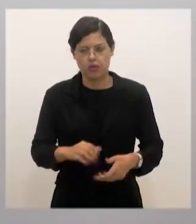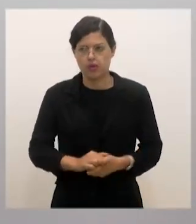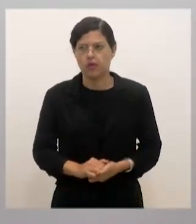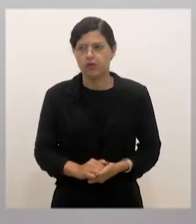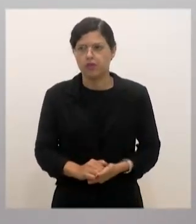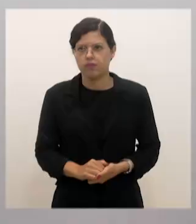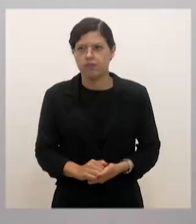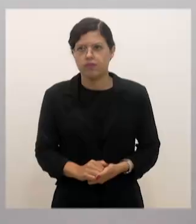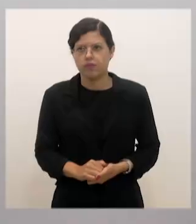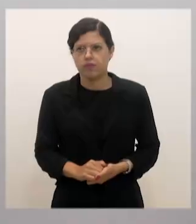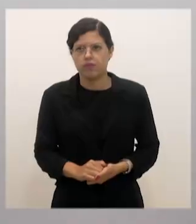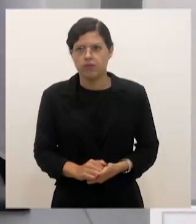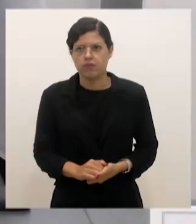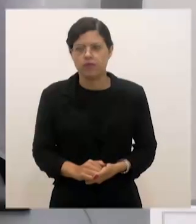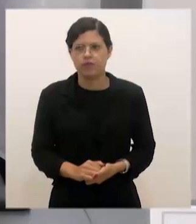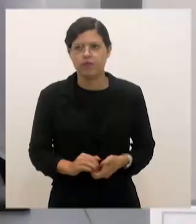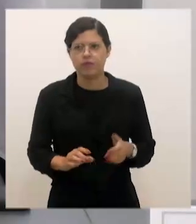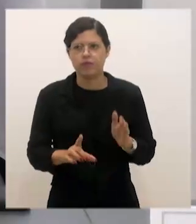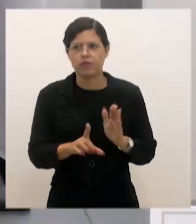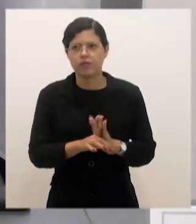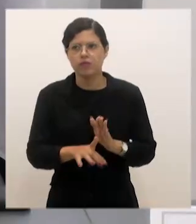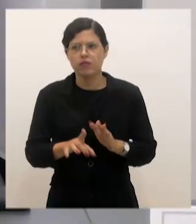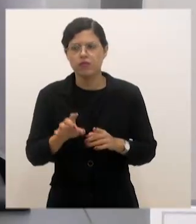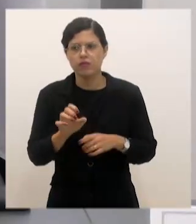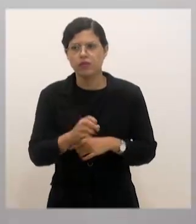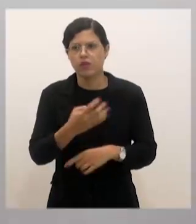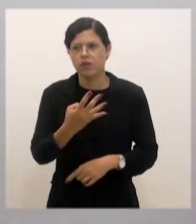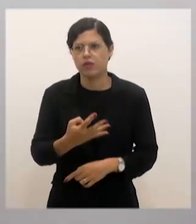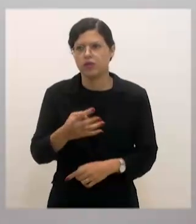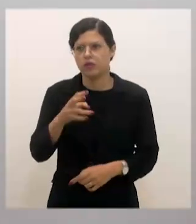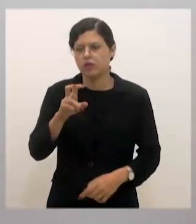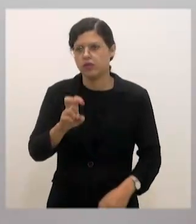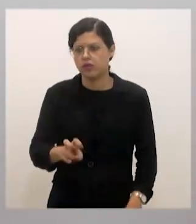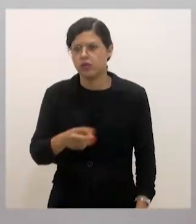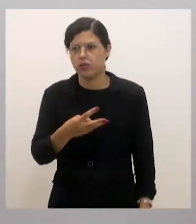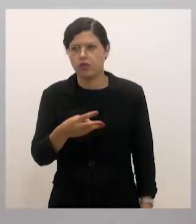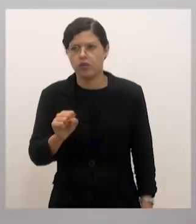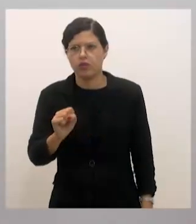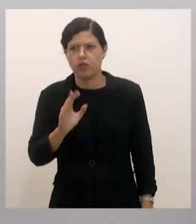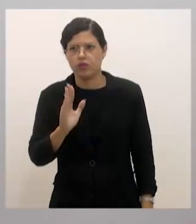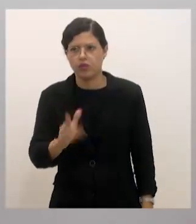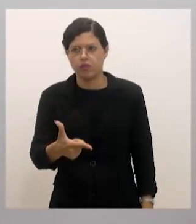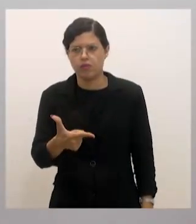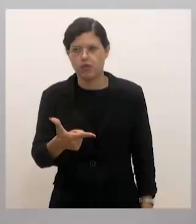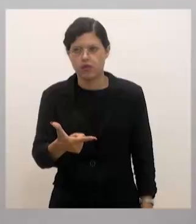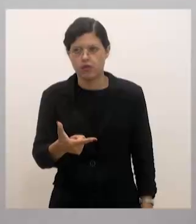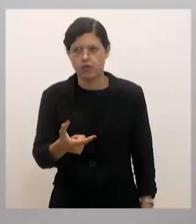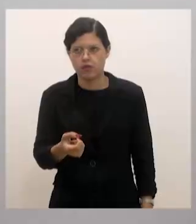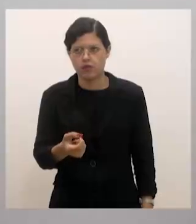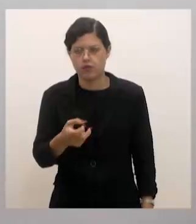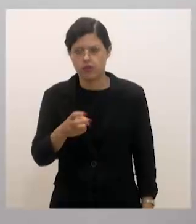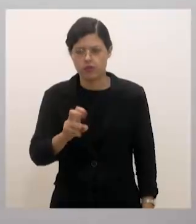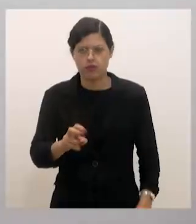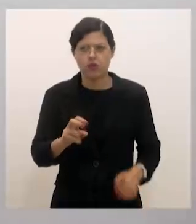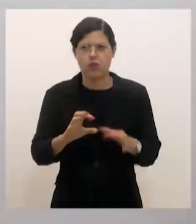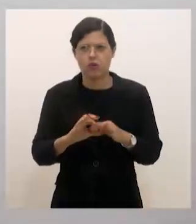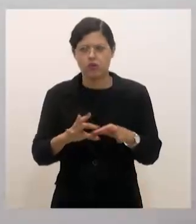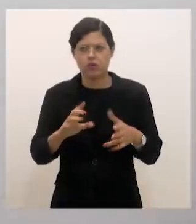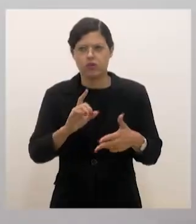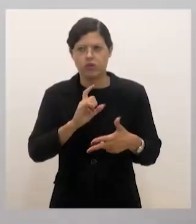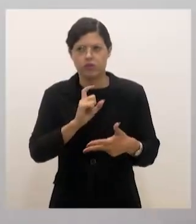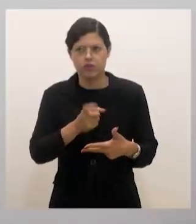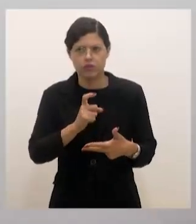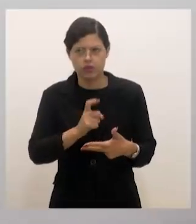prejudicabilidade. Lei Estadual 6.084. Não, 4538 de 2005. Autoriza o Poder